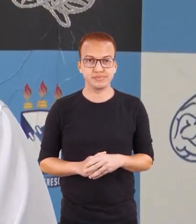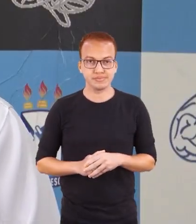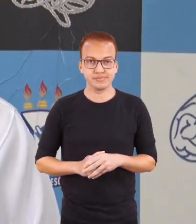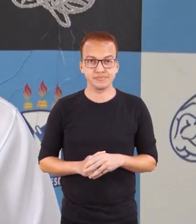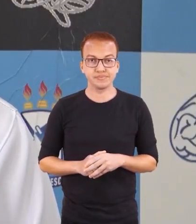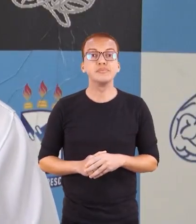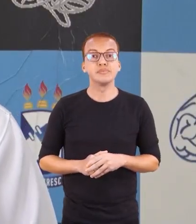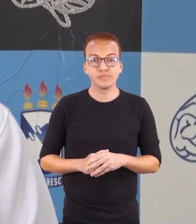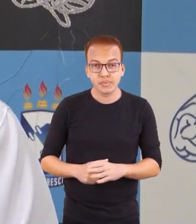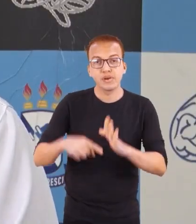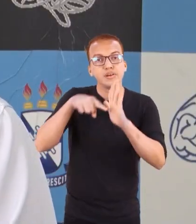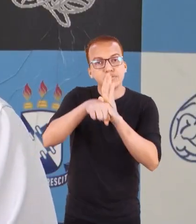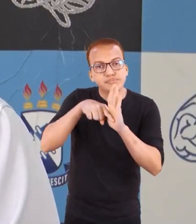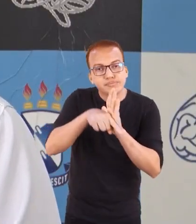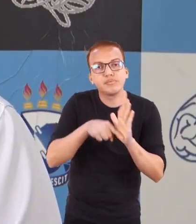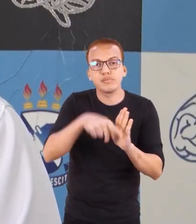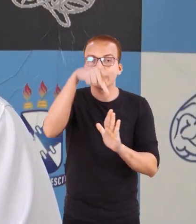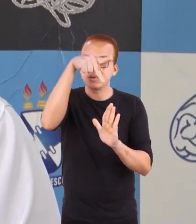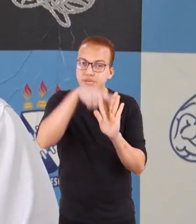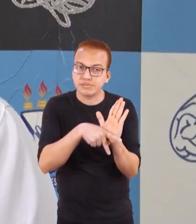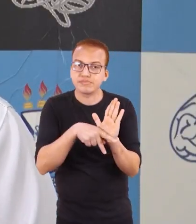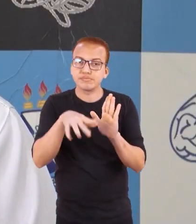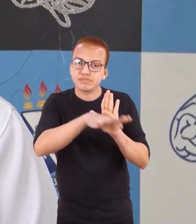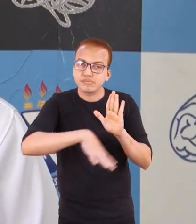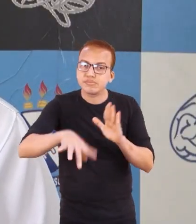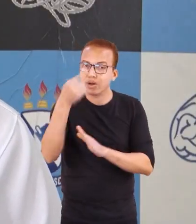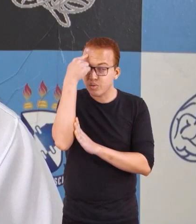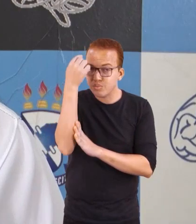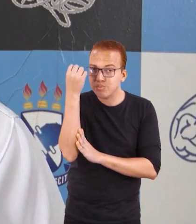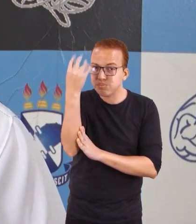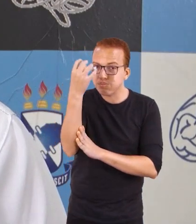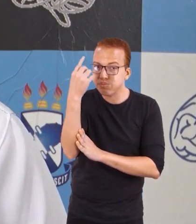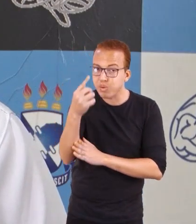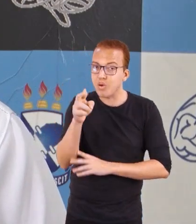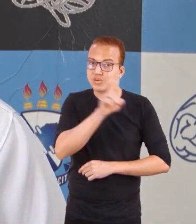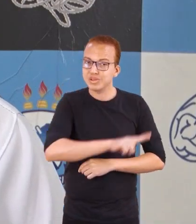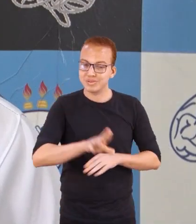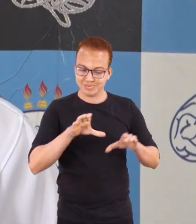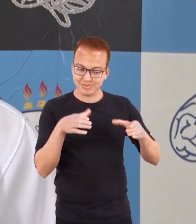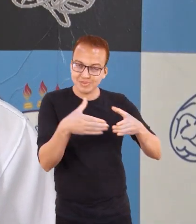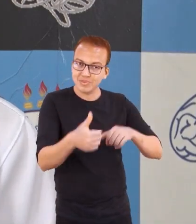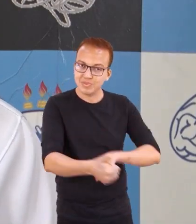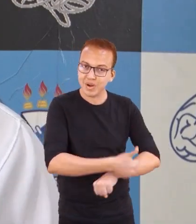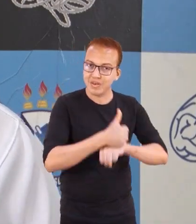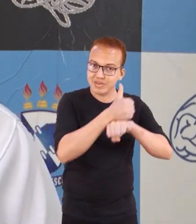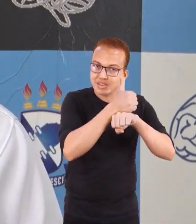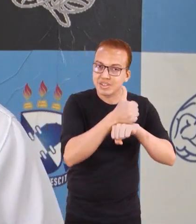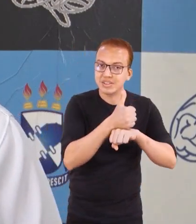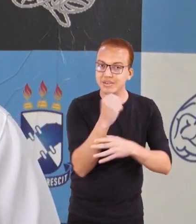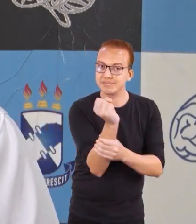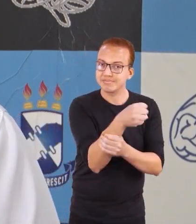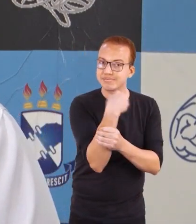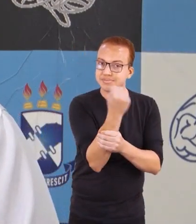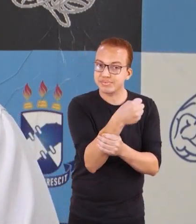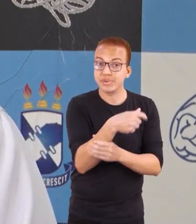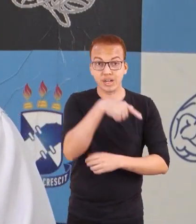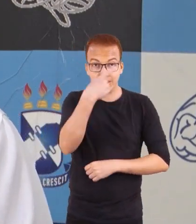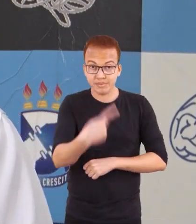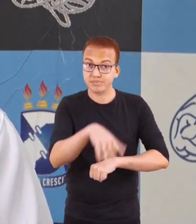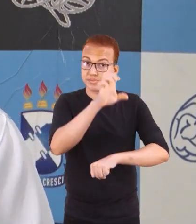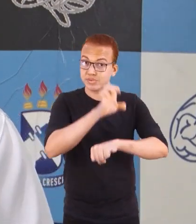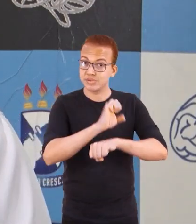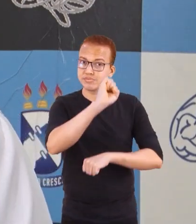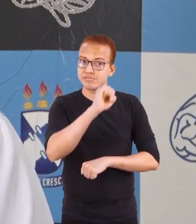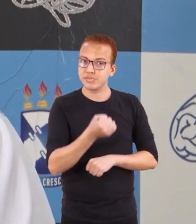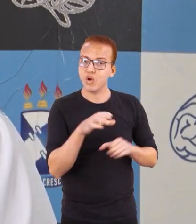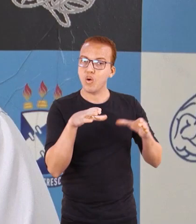Desenvolver projetos na área de dor de cabeça, promovendo assistência fisioterapêutica no nosso estado. Nós